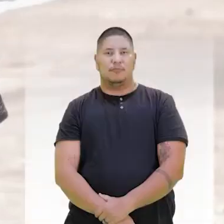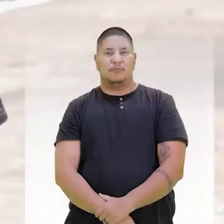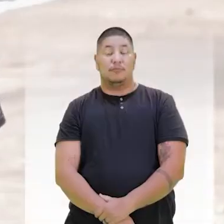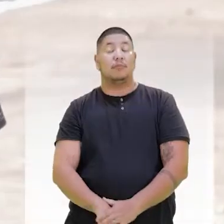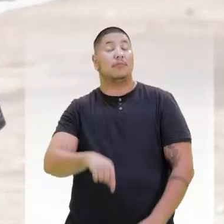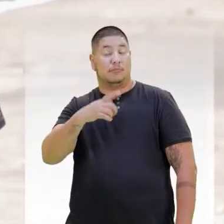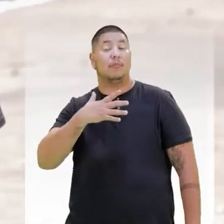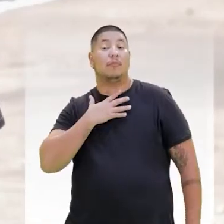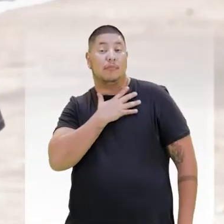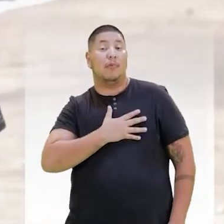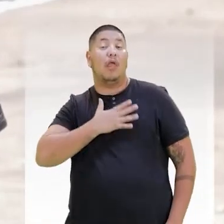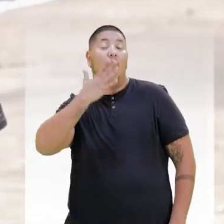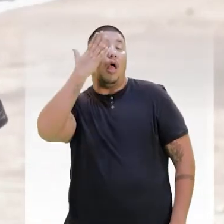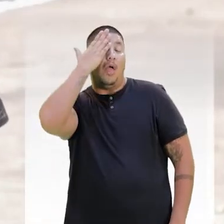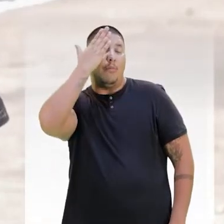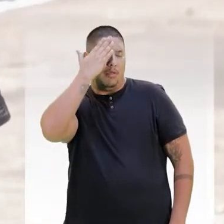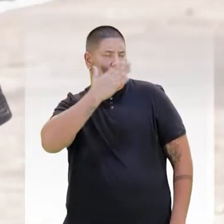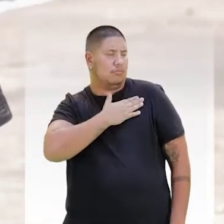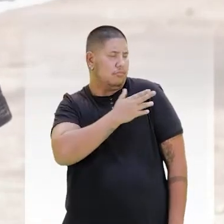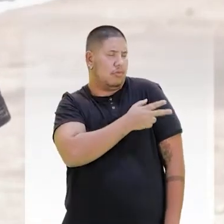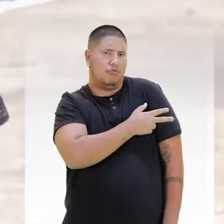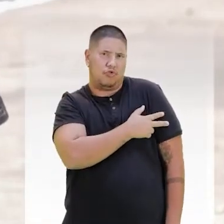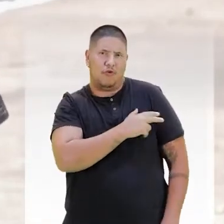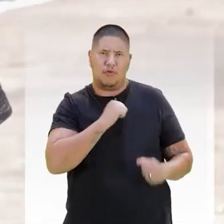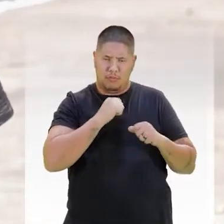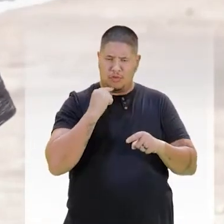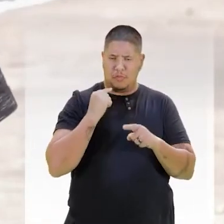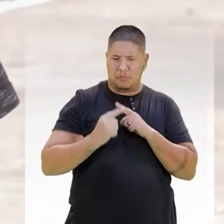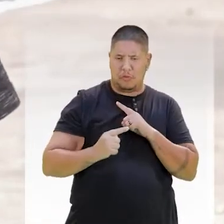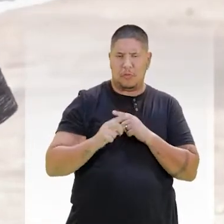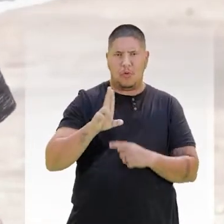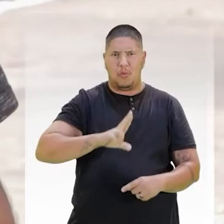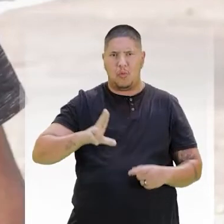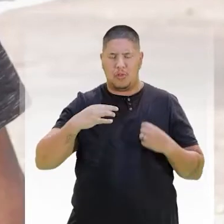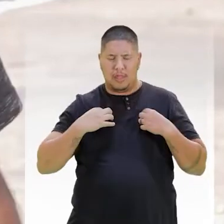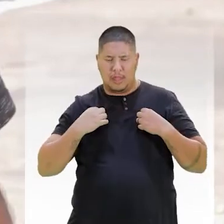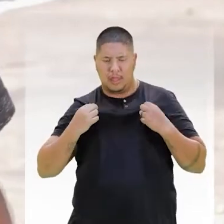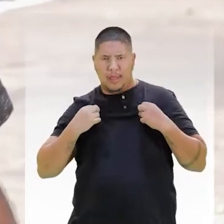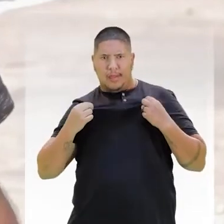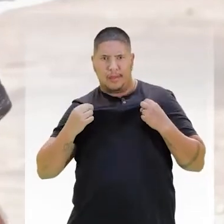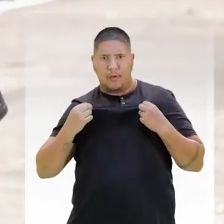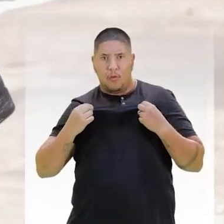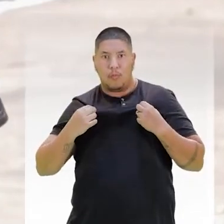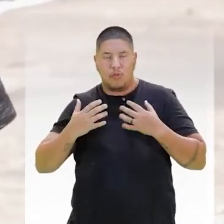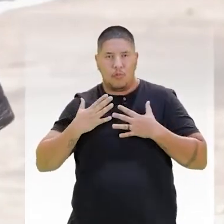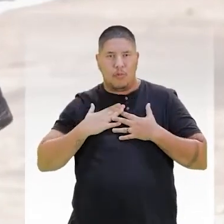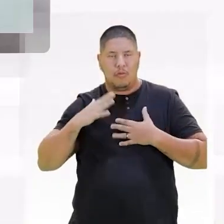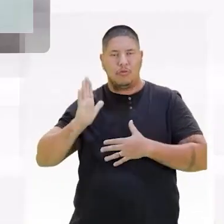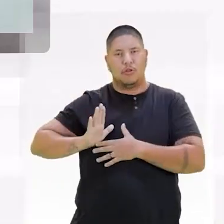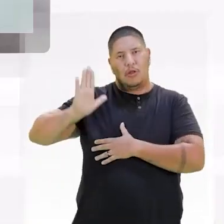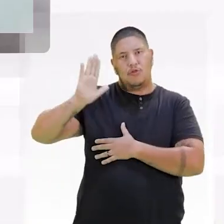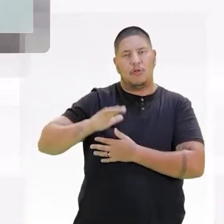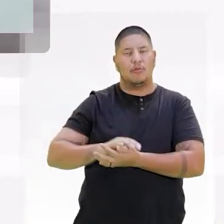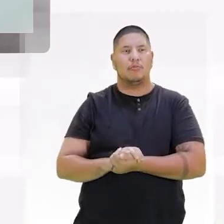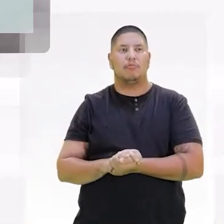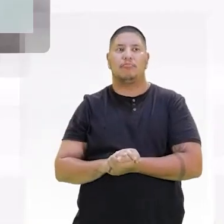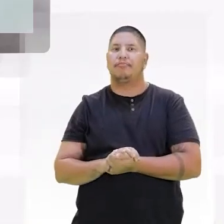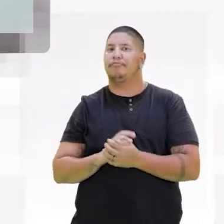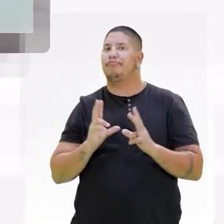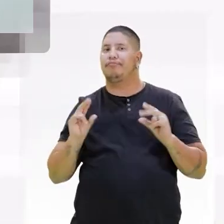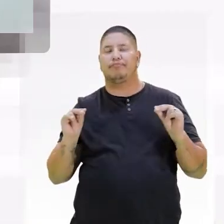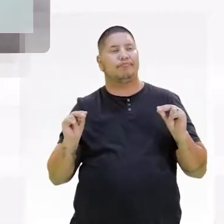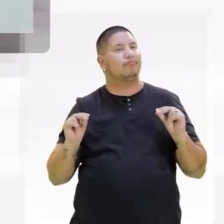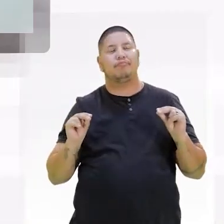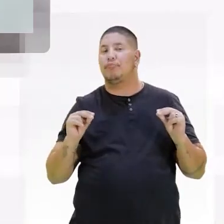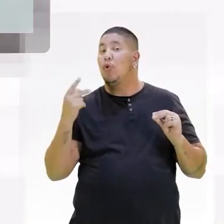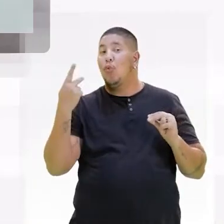Eu gostaria de saber se o meu patrão pode me proibir de usar a camisa do candidato que é da minha escolha. Não, o